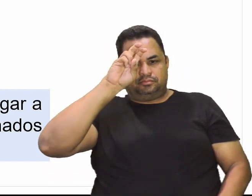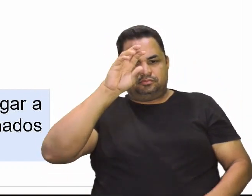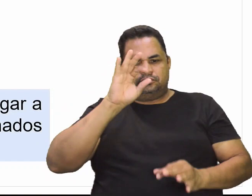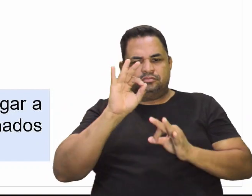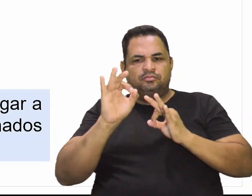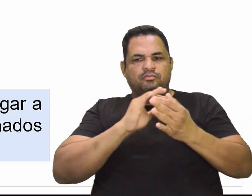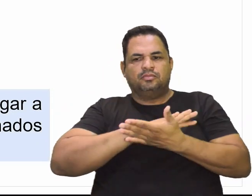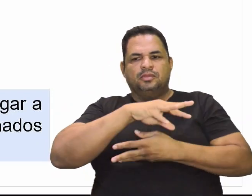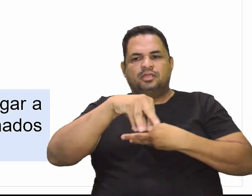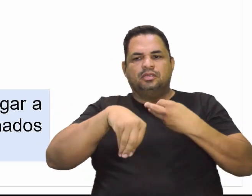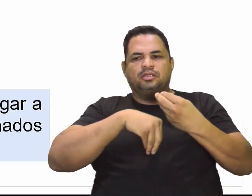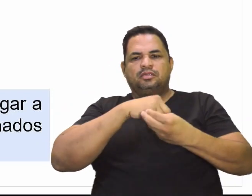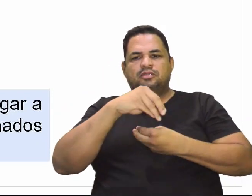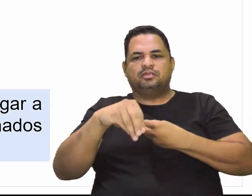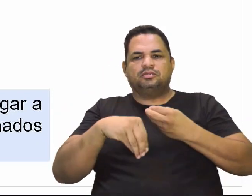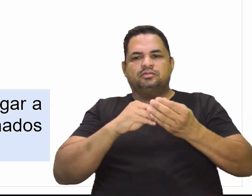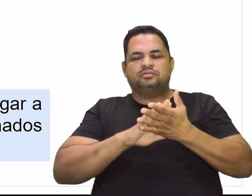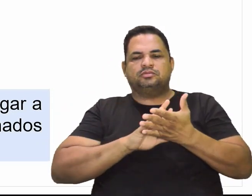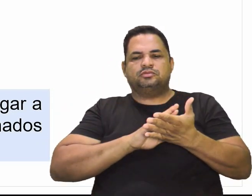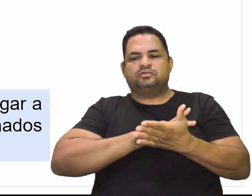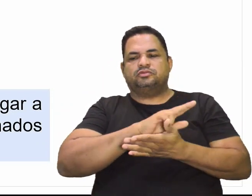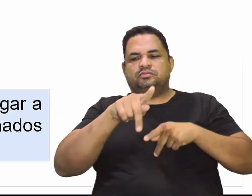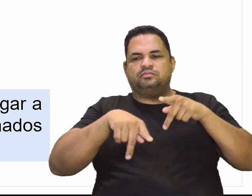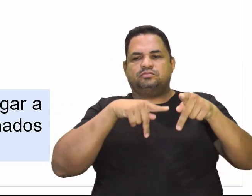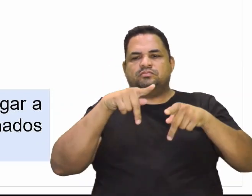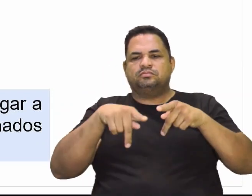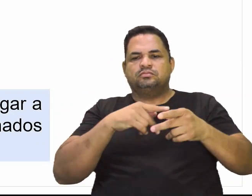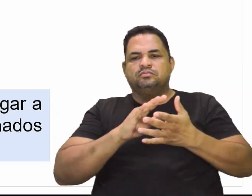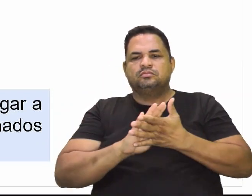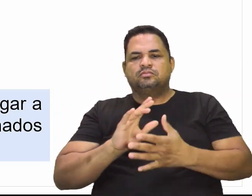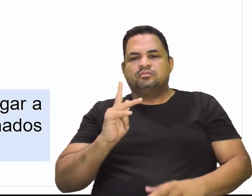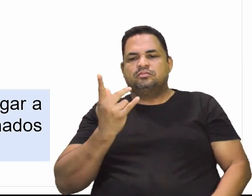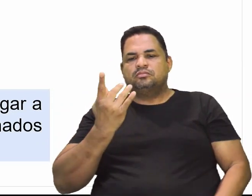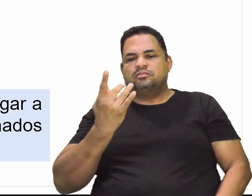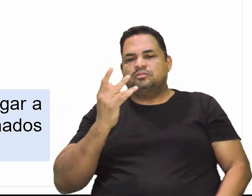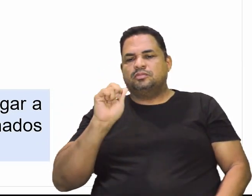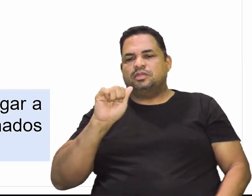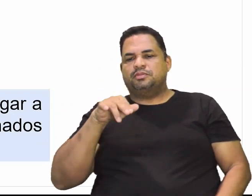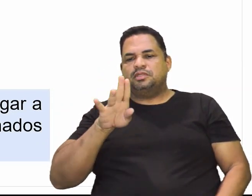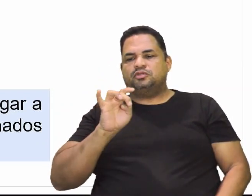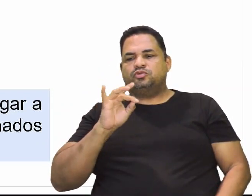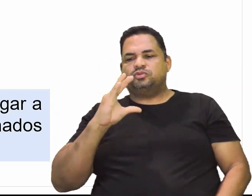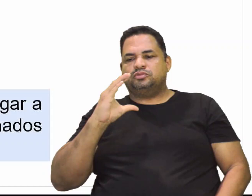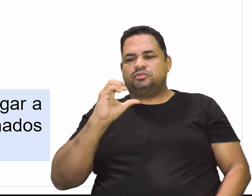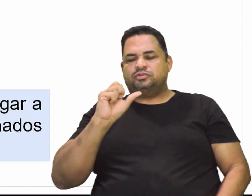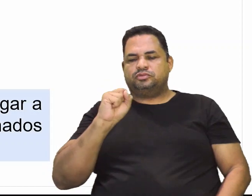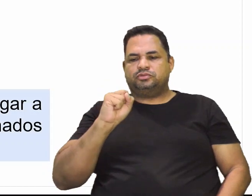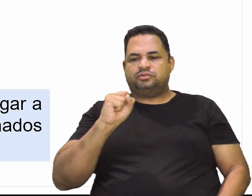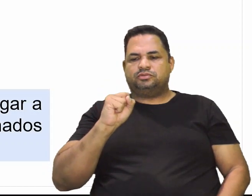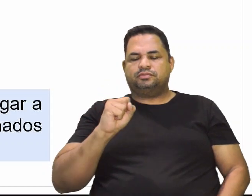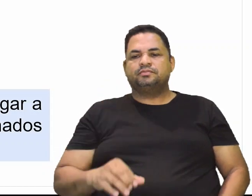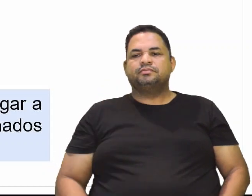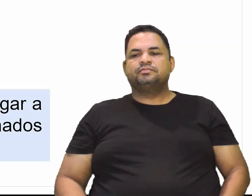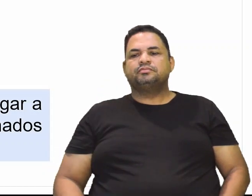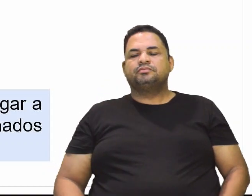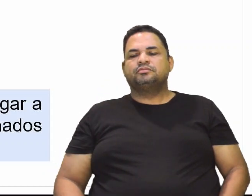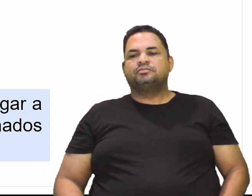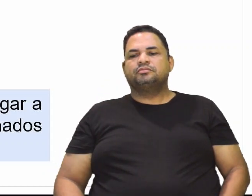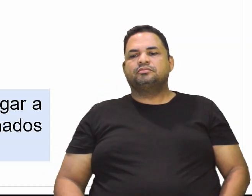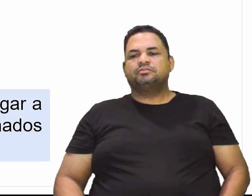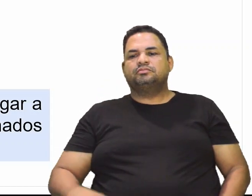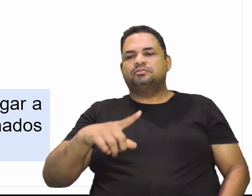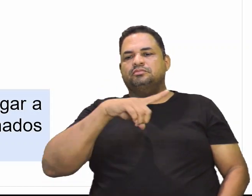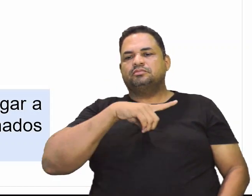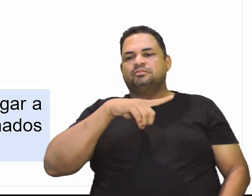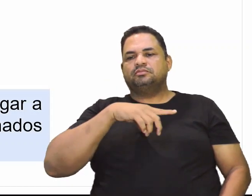da mistura de diversos povos, entre eles eu tenho os amíticos,